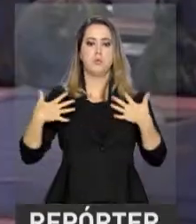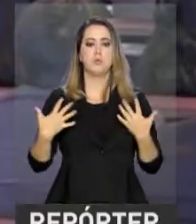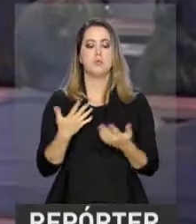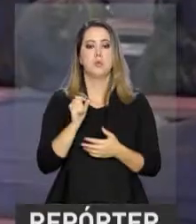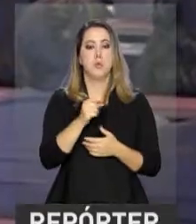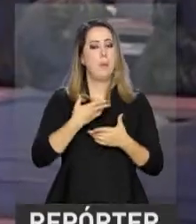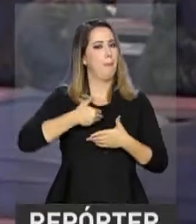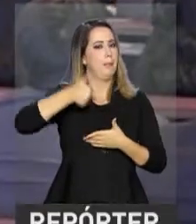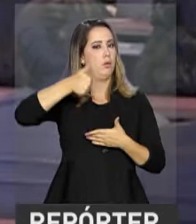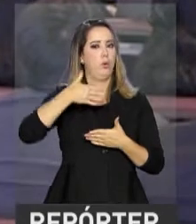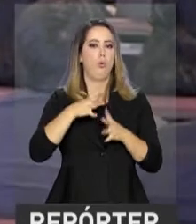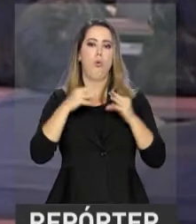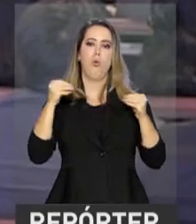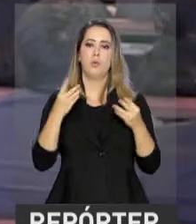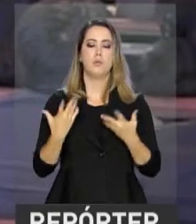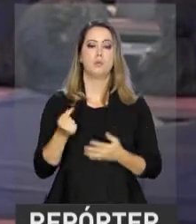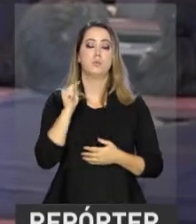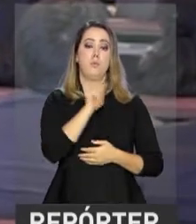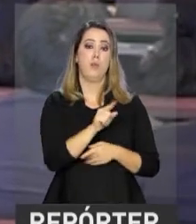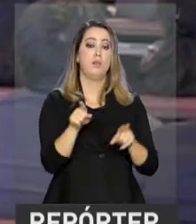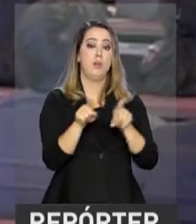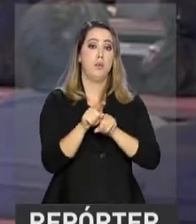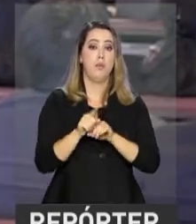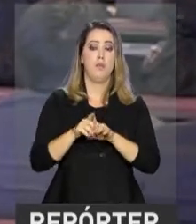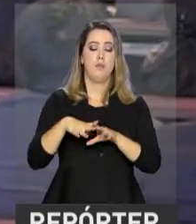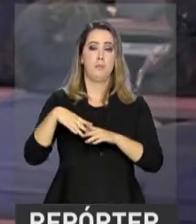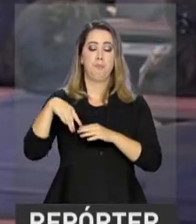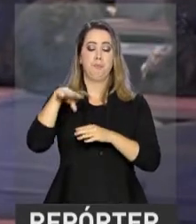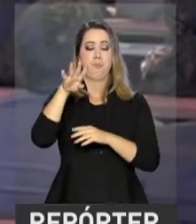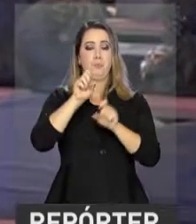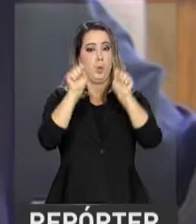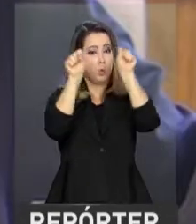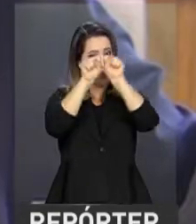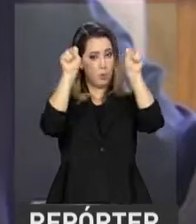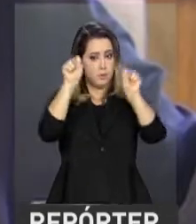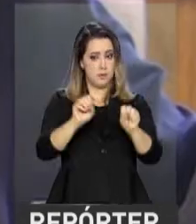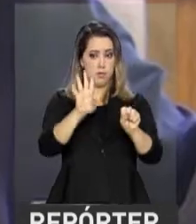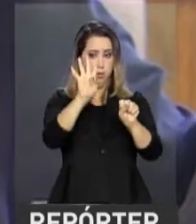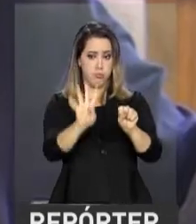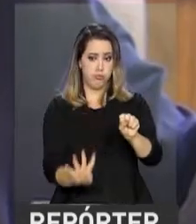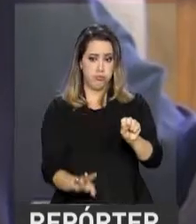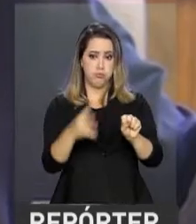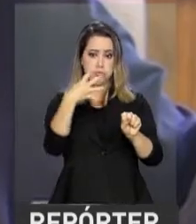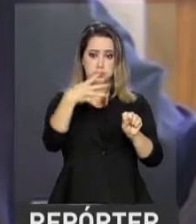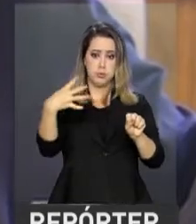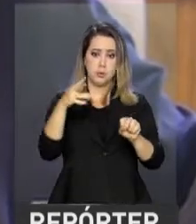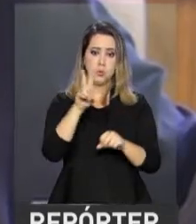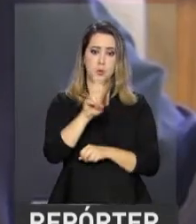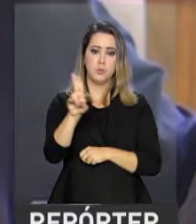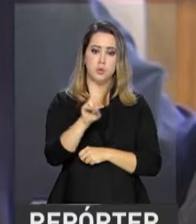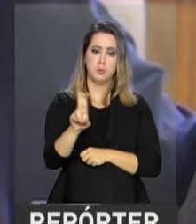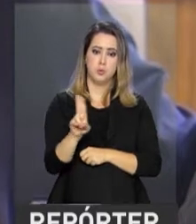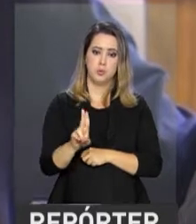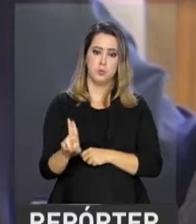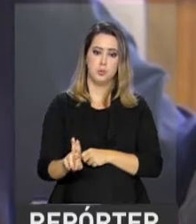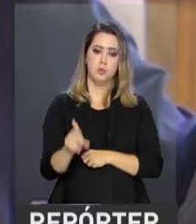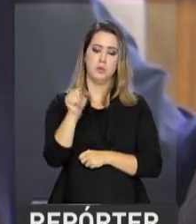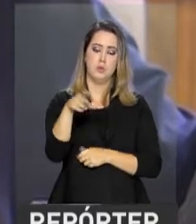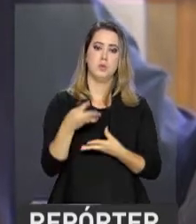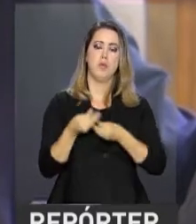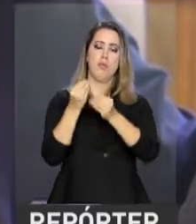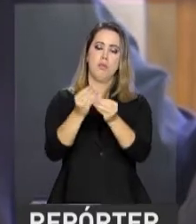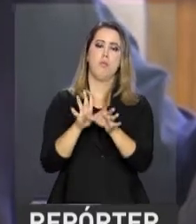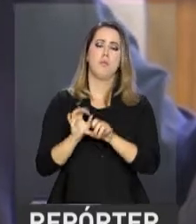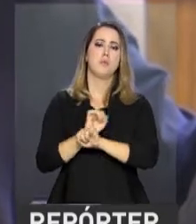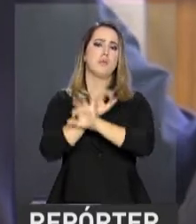O ministro falou ainda sobre a central de regulação no Rio de Janeiro, que deve garantir mais agilidade e transparência no atendimento aos usuários